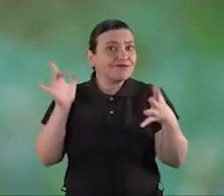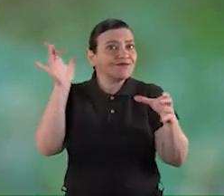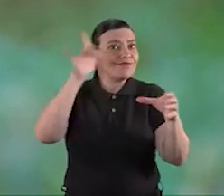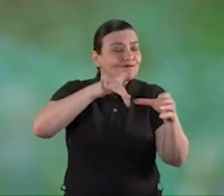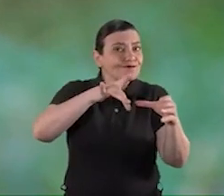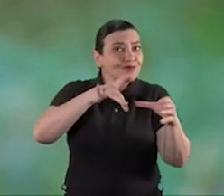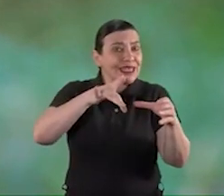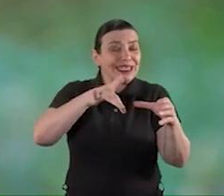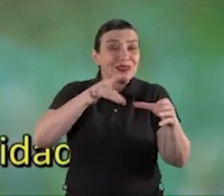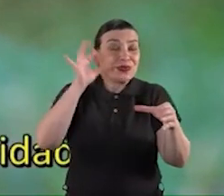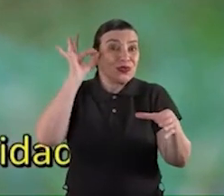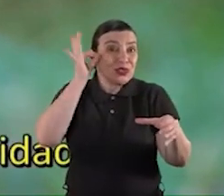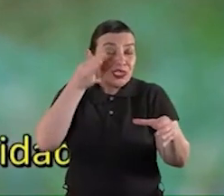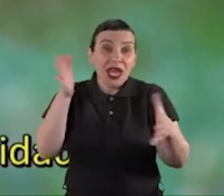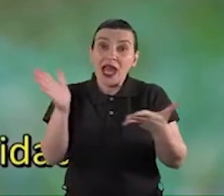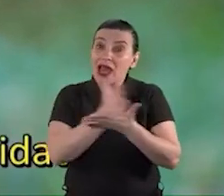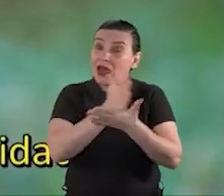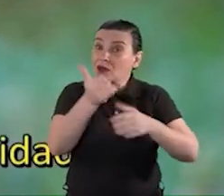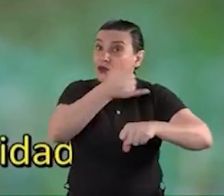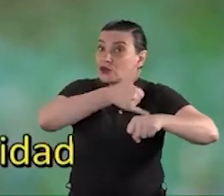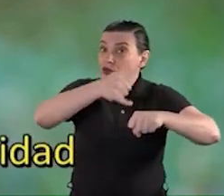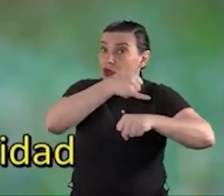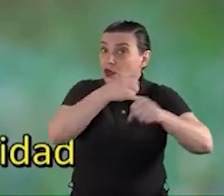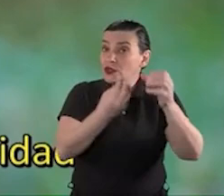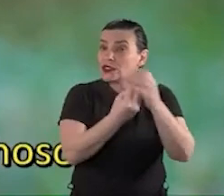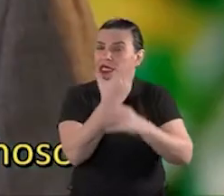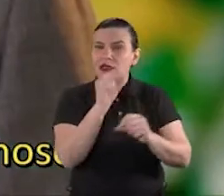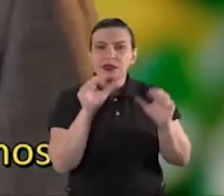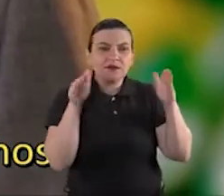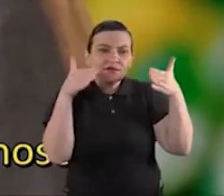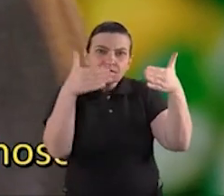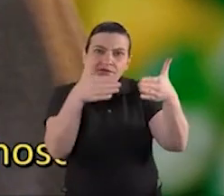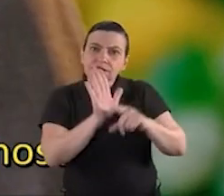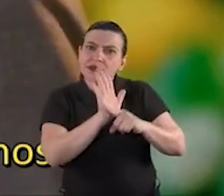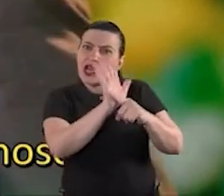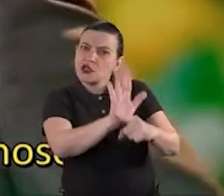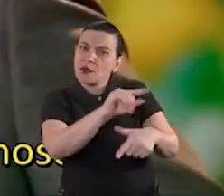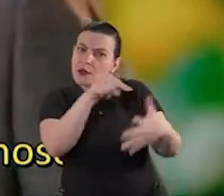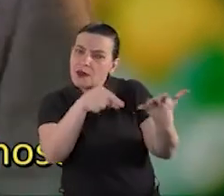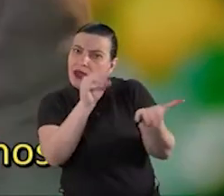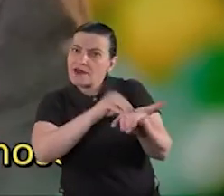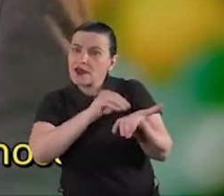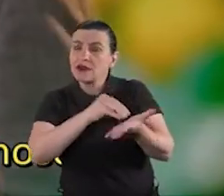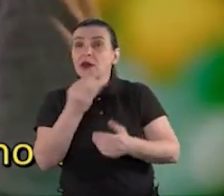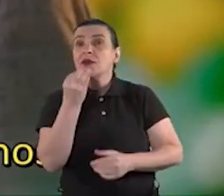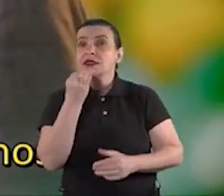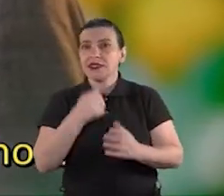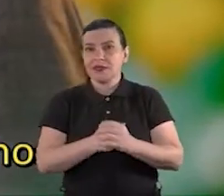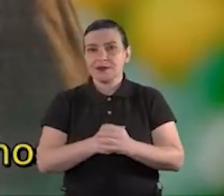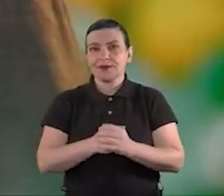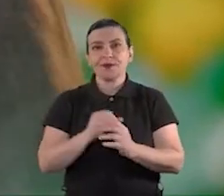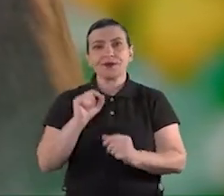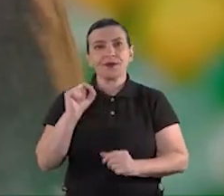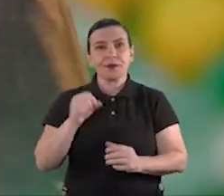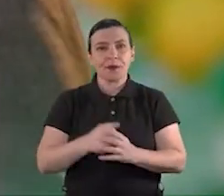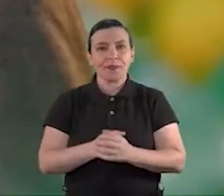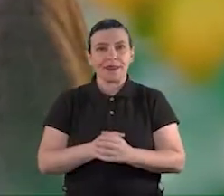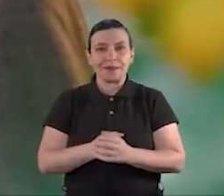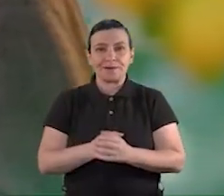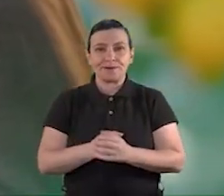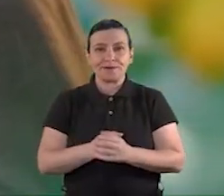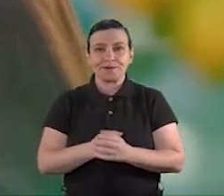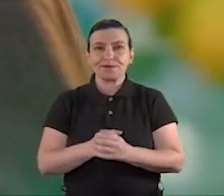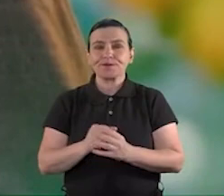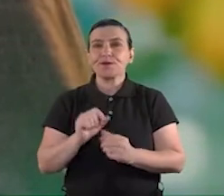dele alguns olhos são formulados para atender especificamente a essas necessidades por exemplo o bronze é um mix